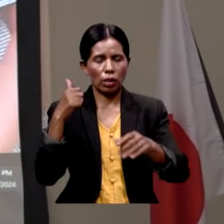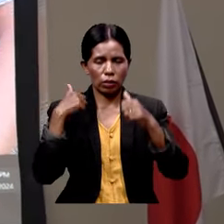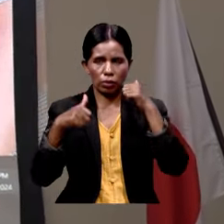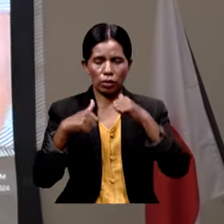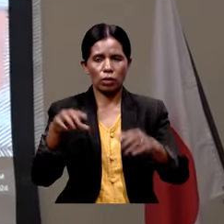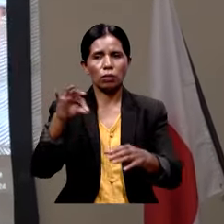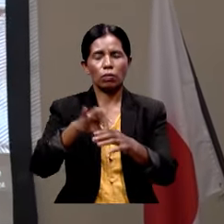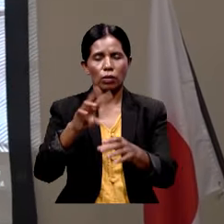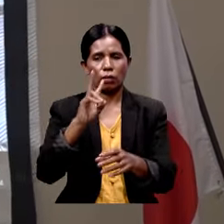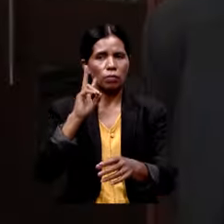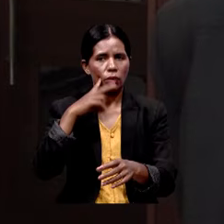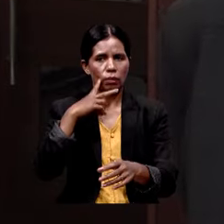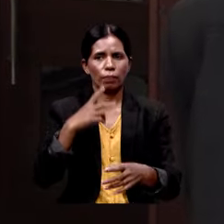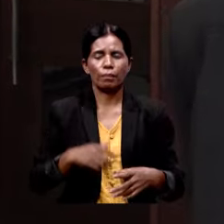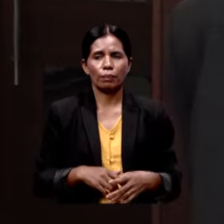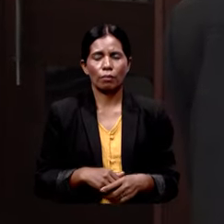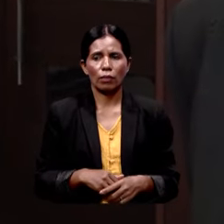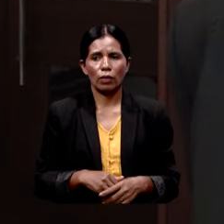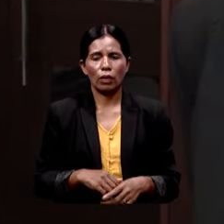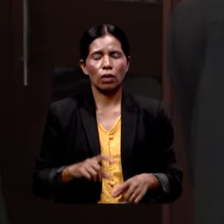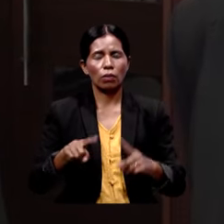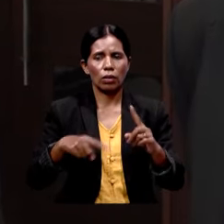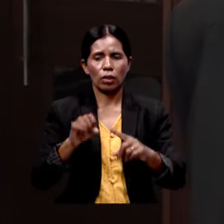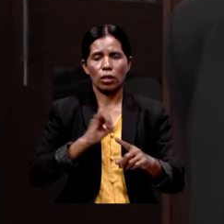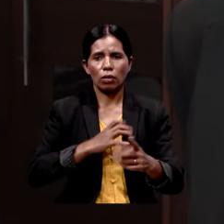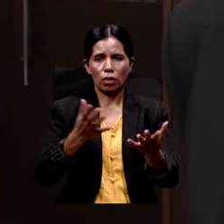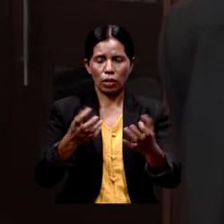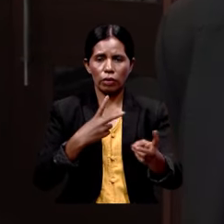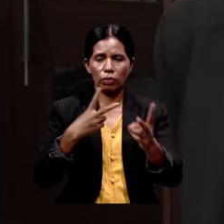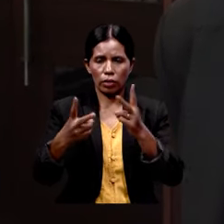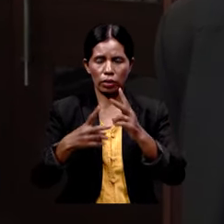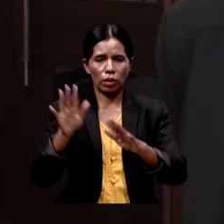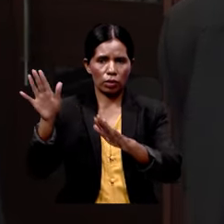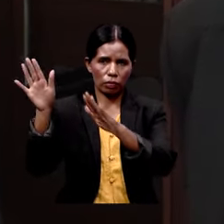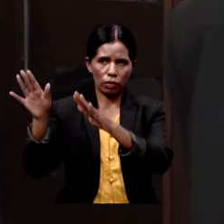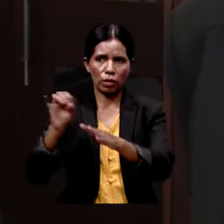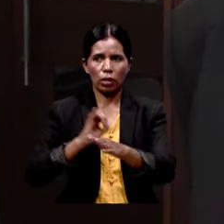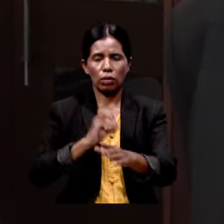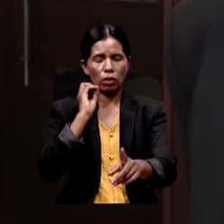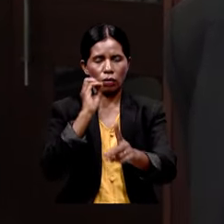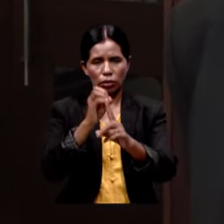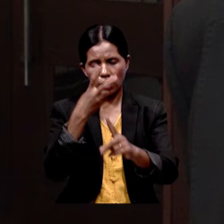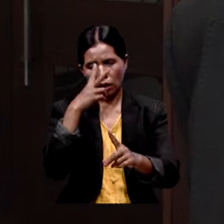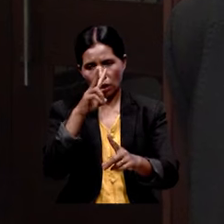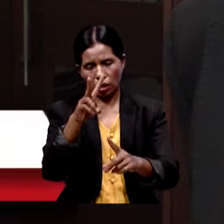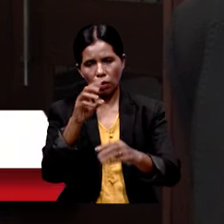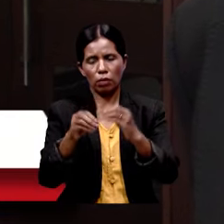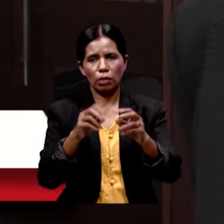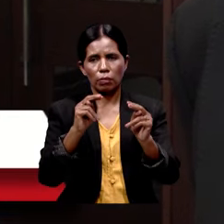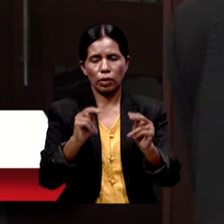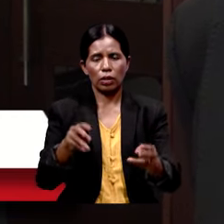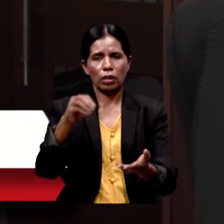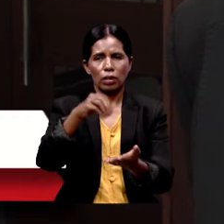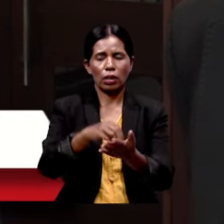agrícola. Bai hira hau kanu hala visita ba area rural hau ne observasang mahare katak precisa